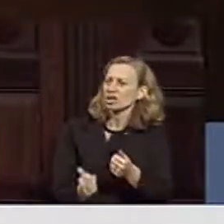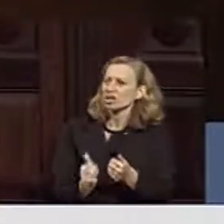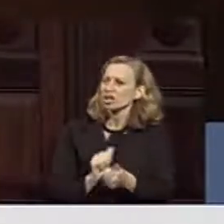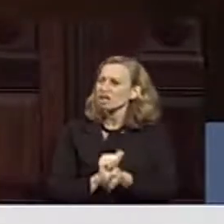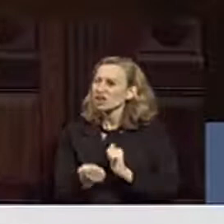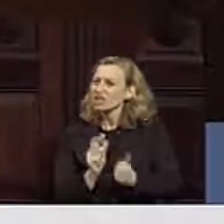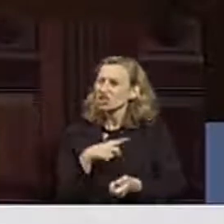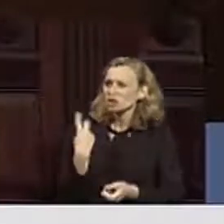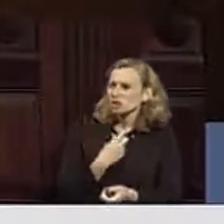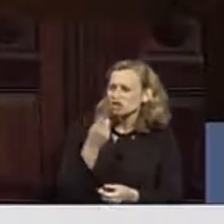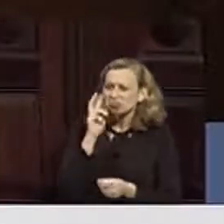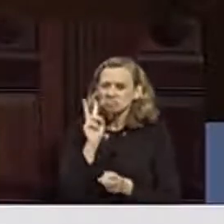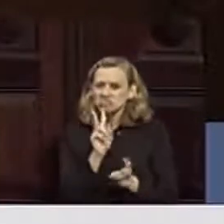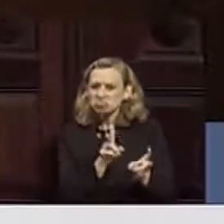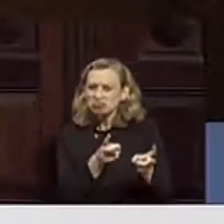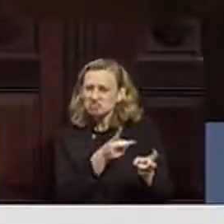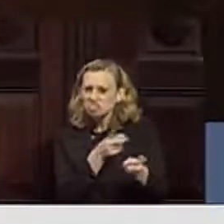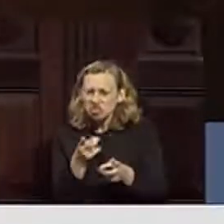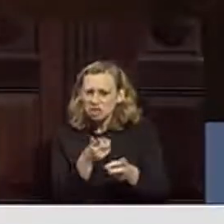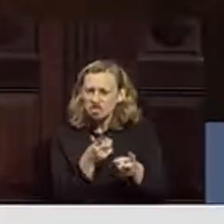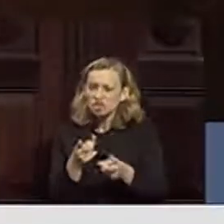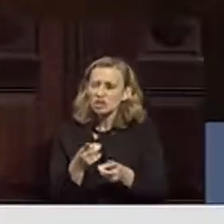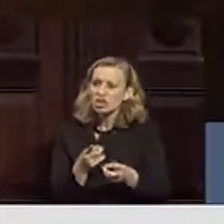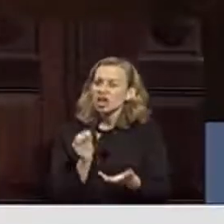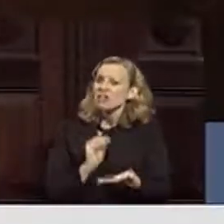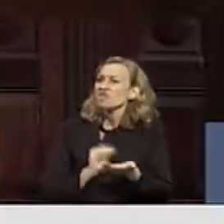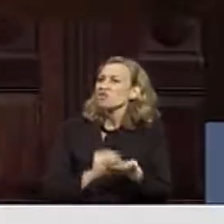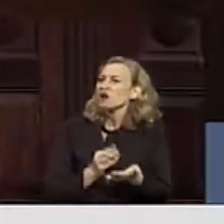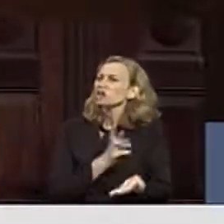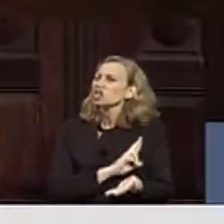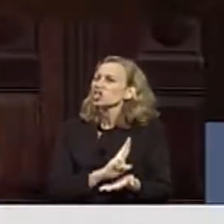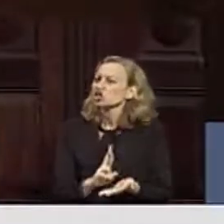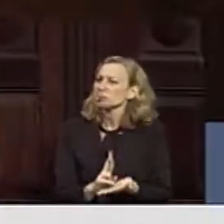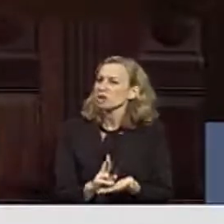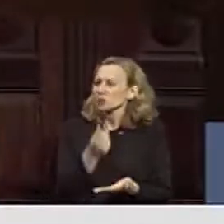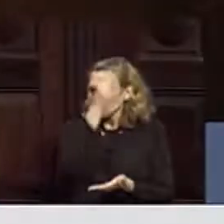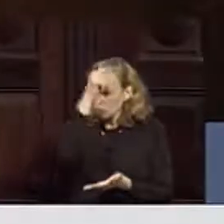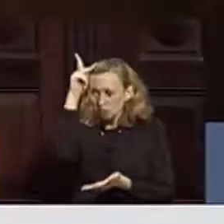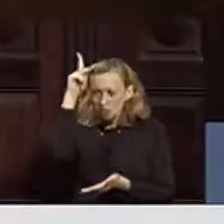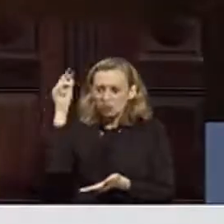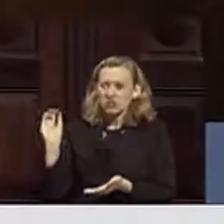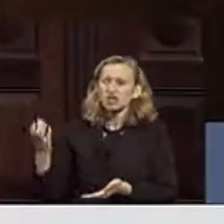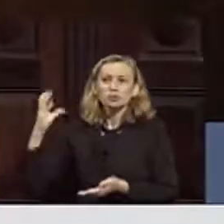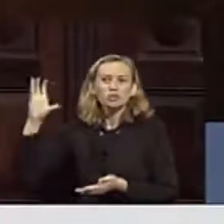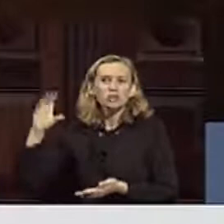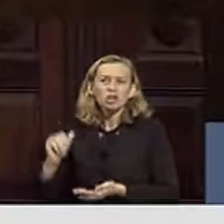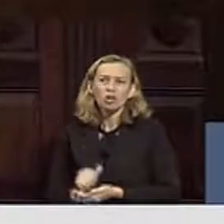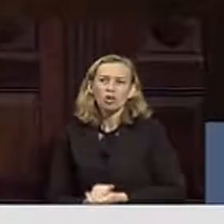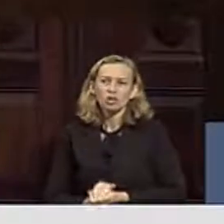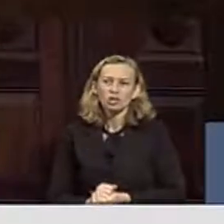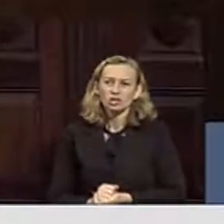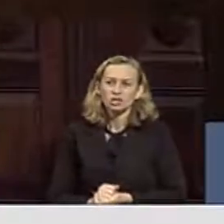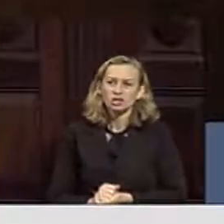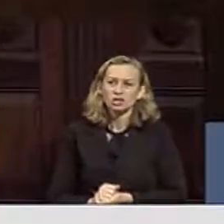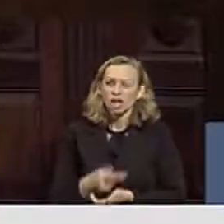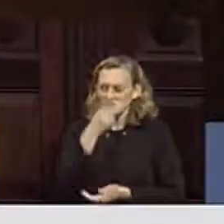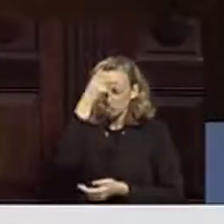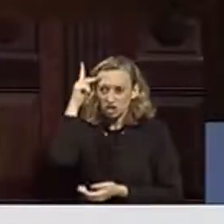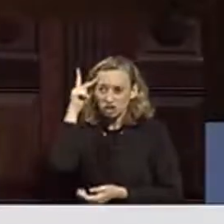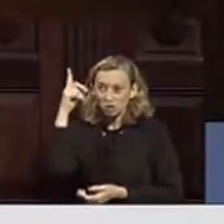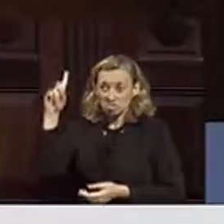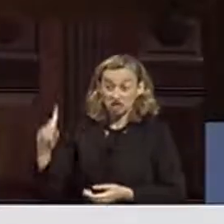gente já fazia do descompromisso do prefeito Rodrigo Neves com as pessoas com